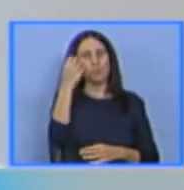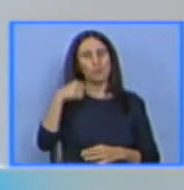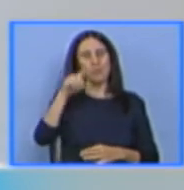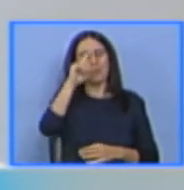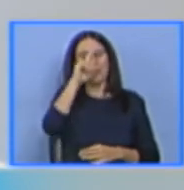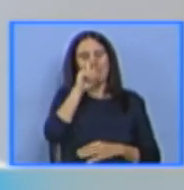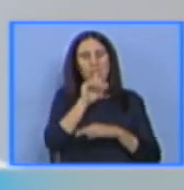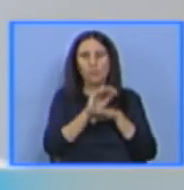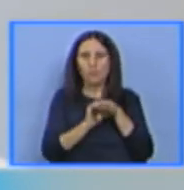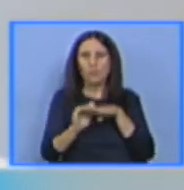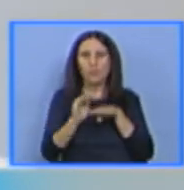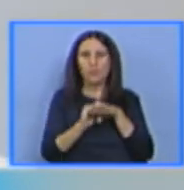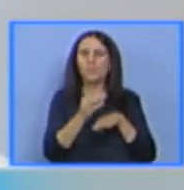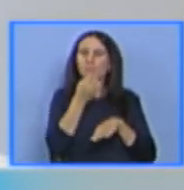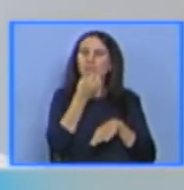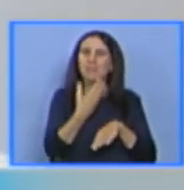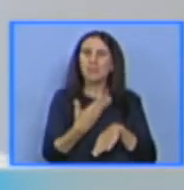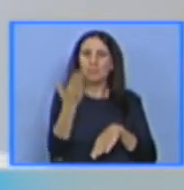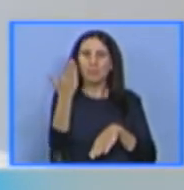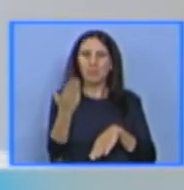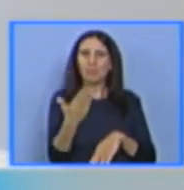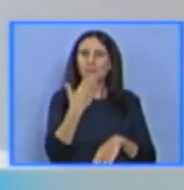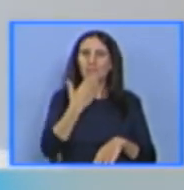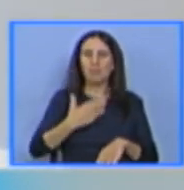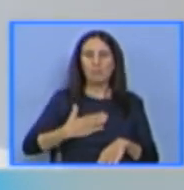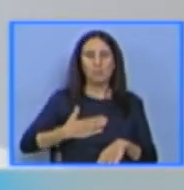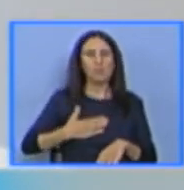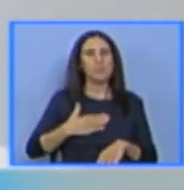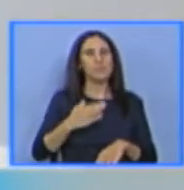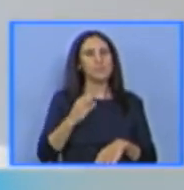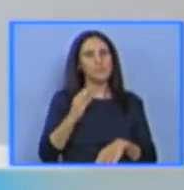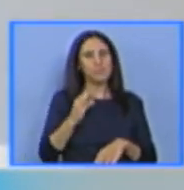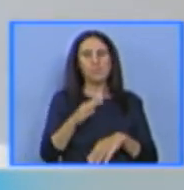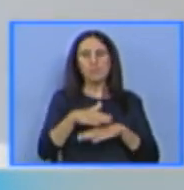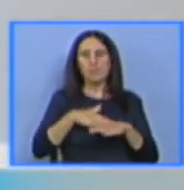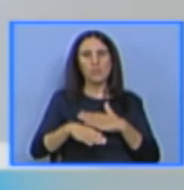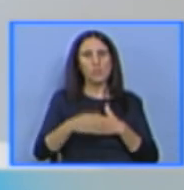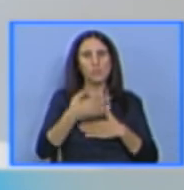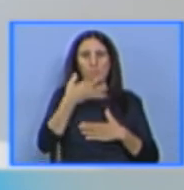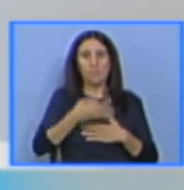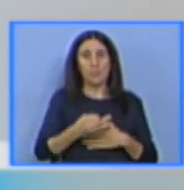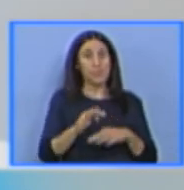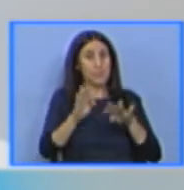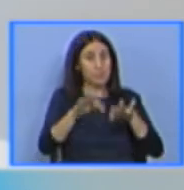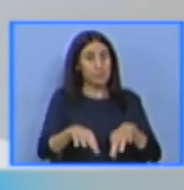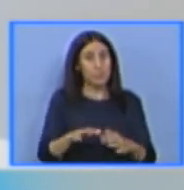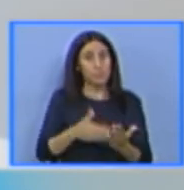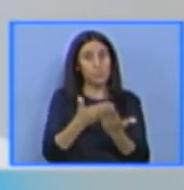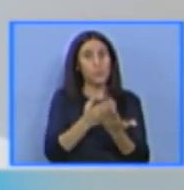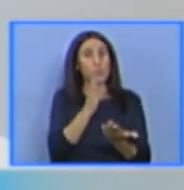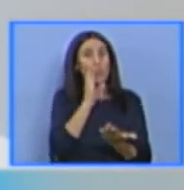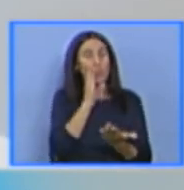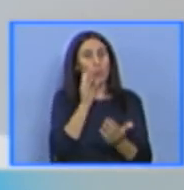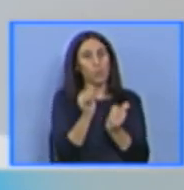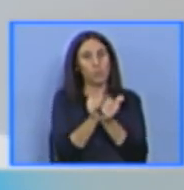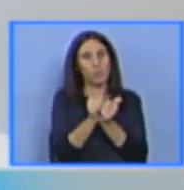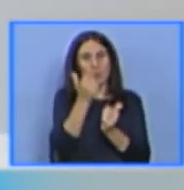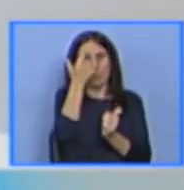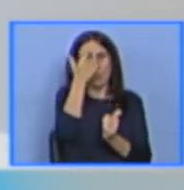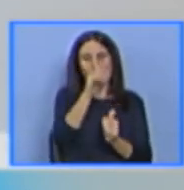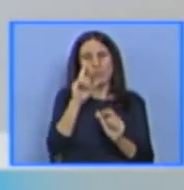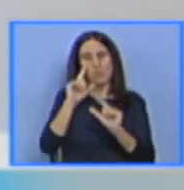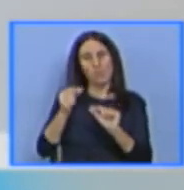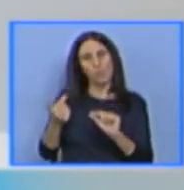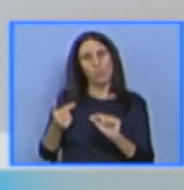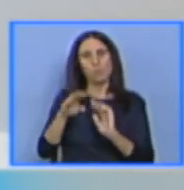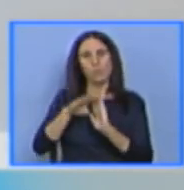a ternura e a simpatia que colocava em todos os seus gestos. A terminar, a proposta para mais logo acompanhar a edição rádio